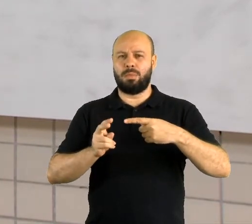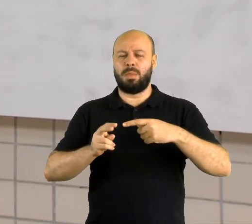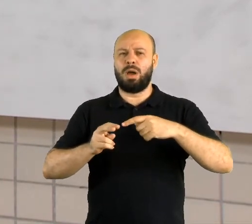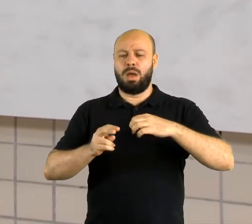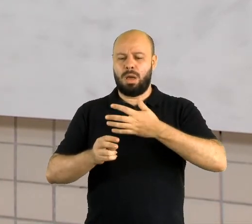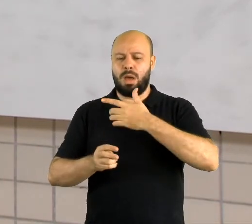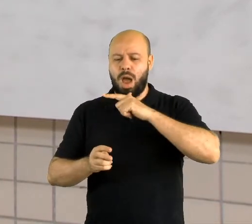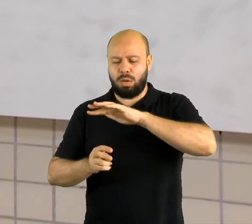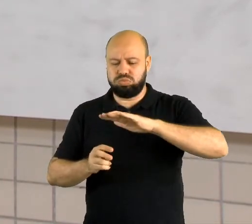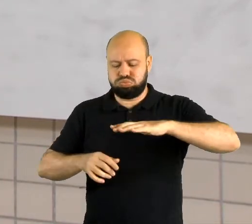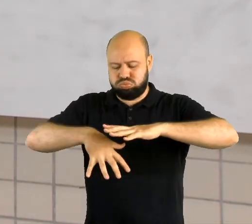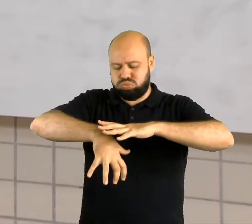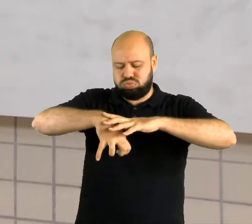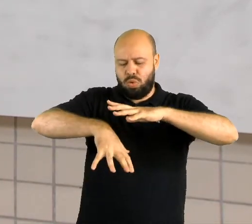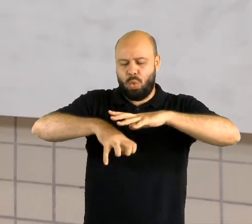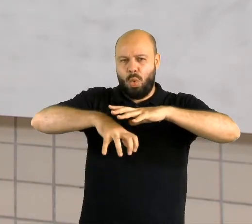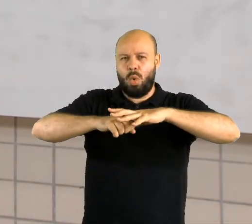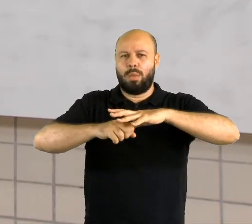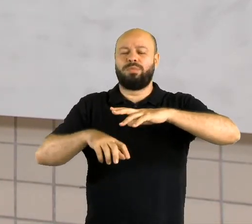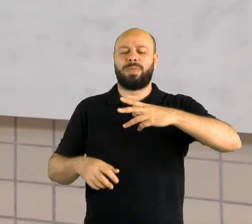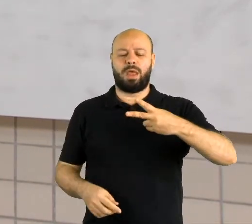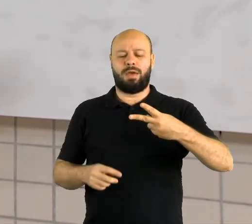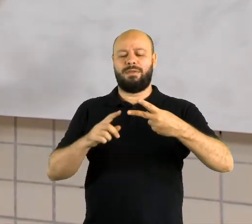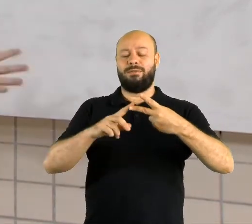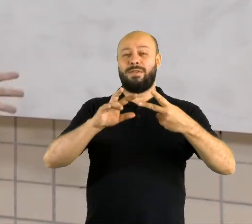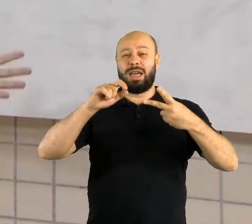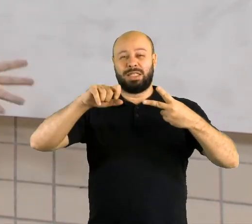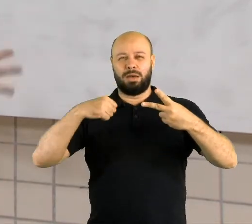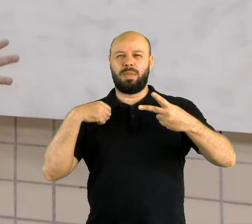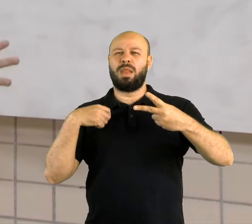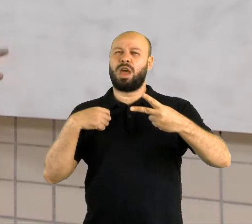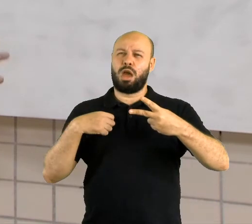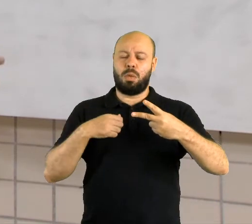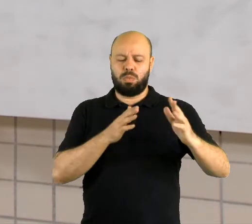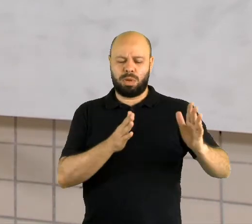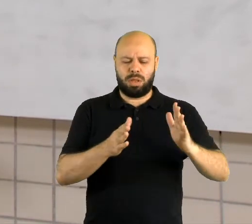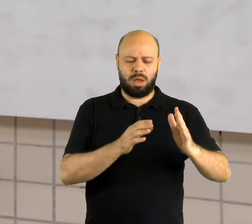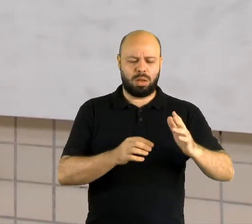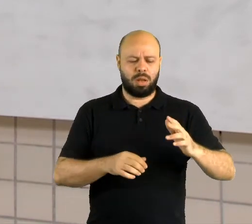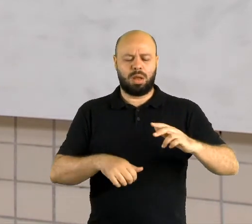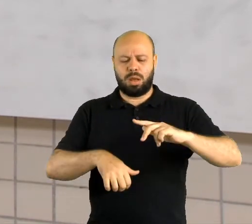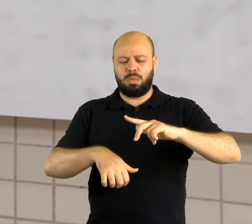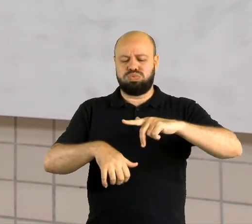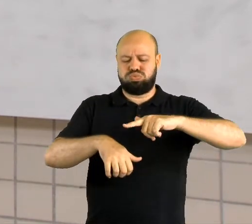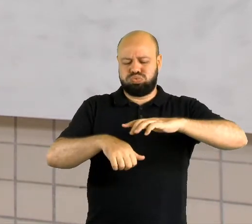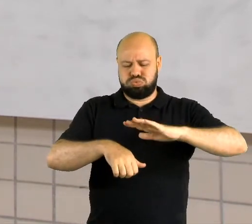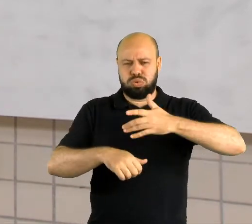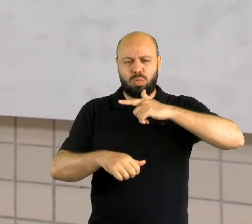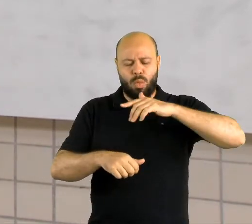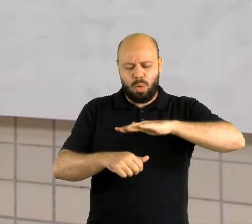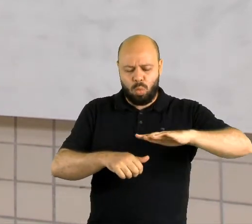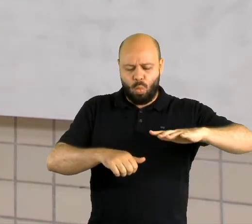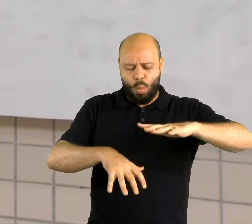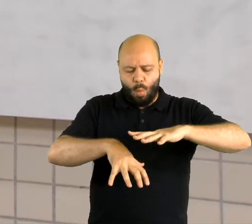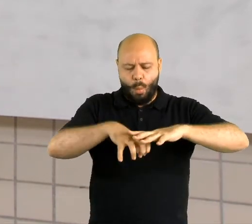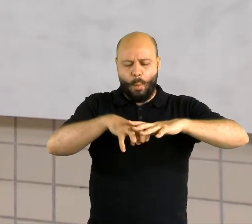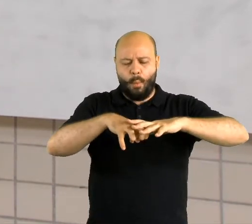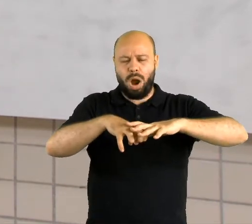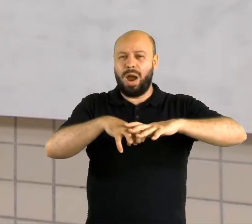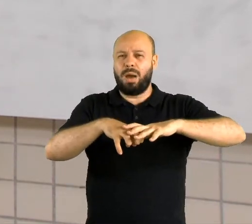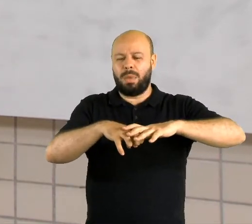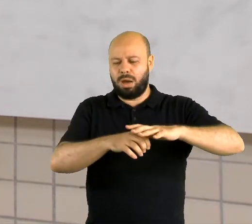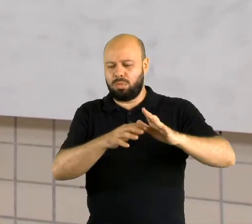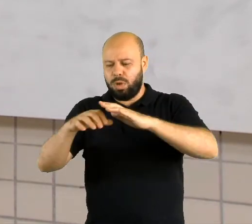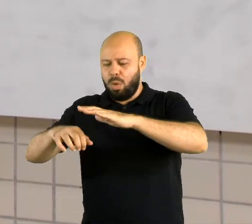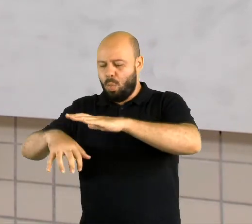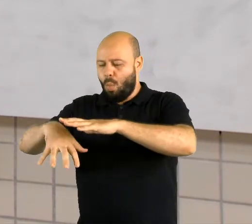várzea, parte do ano dentro d'água e parte fora d'água, quando os rios secam, né, ali chamada